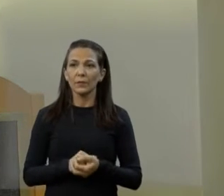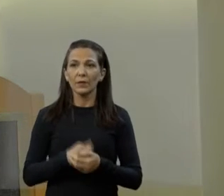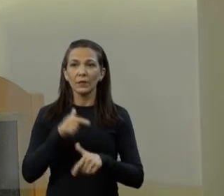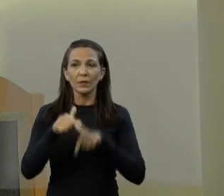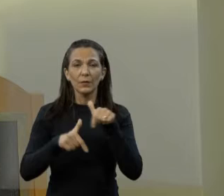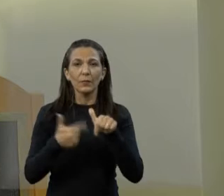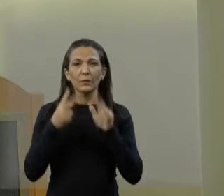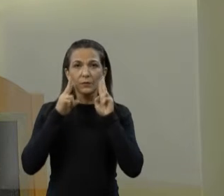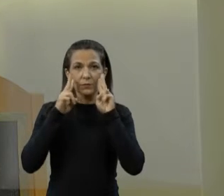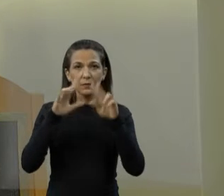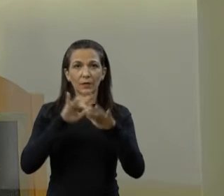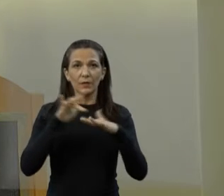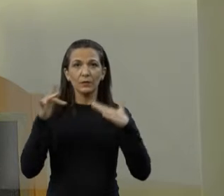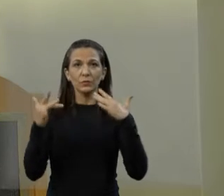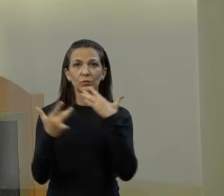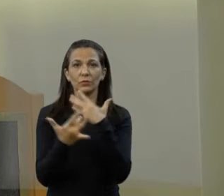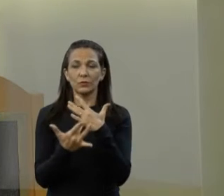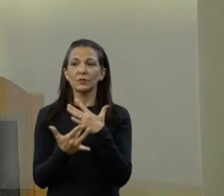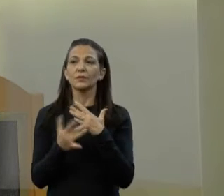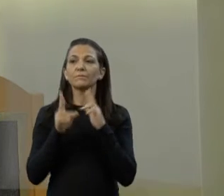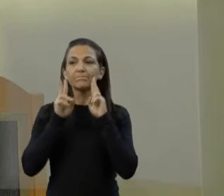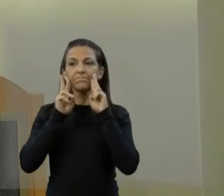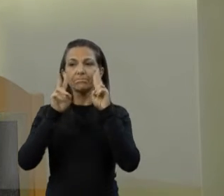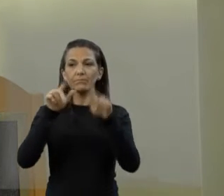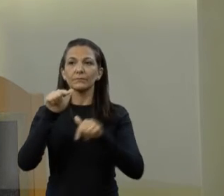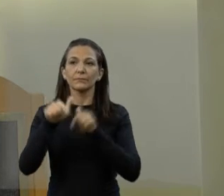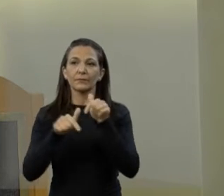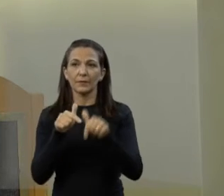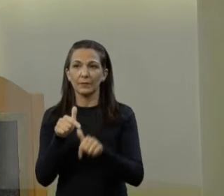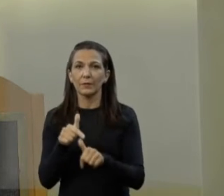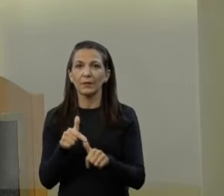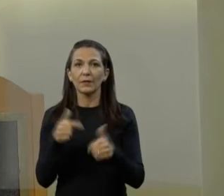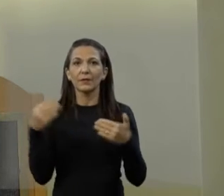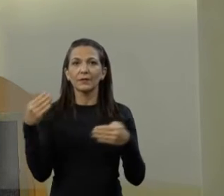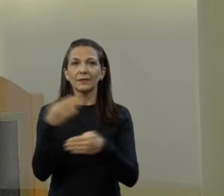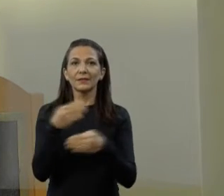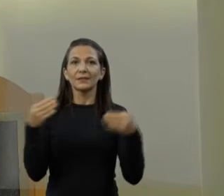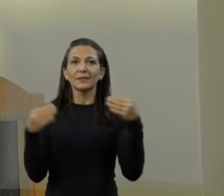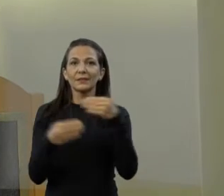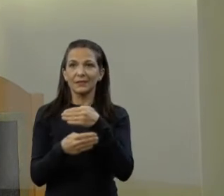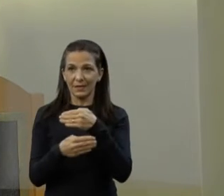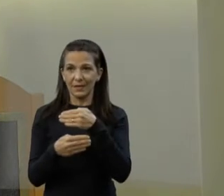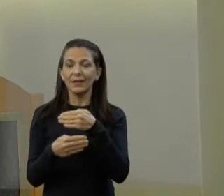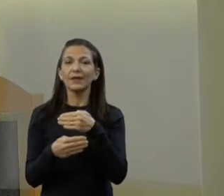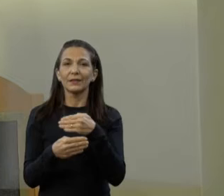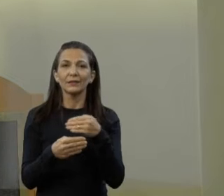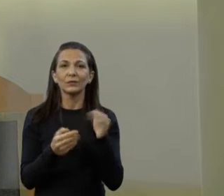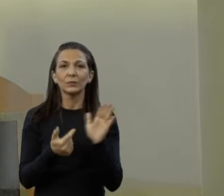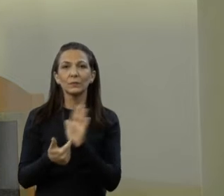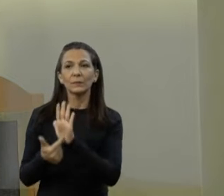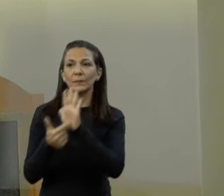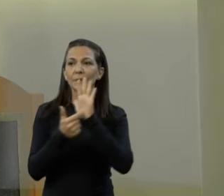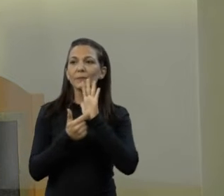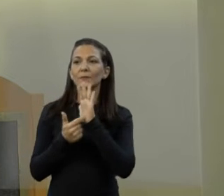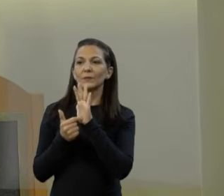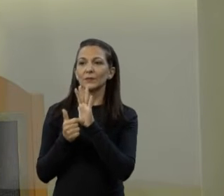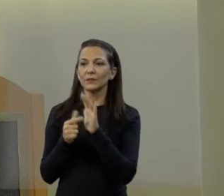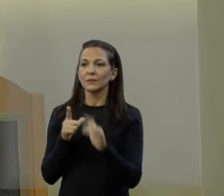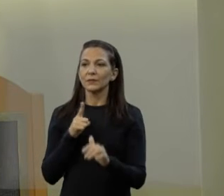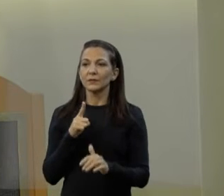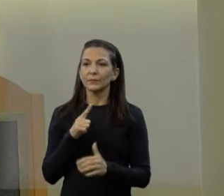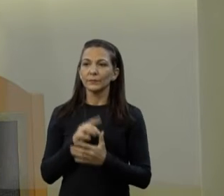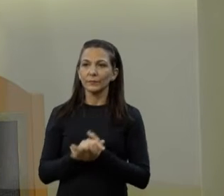através das nossas redes sociais a Taí O slide das nossas redes sociais que